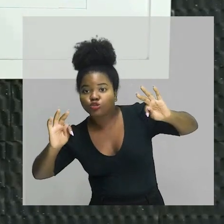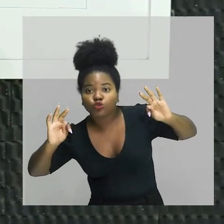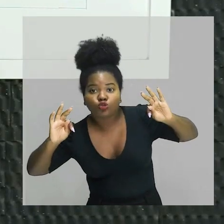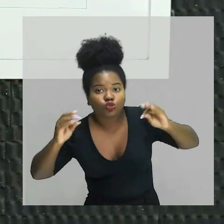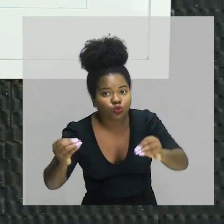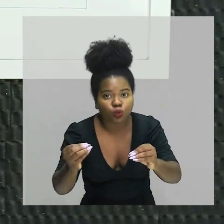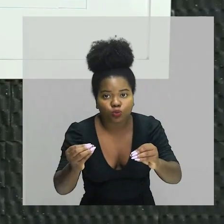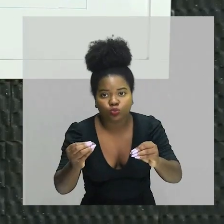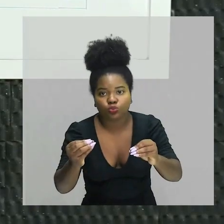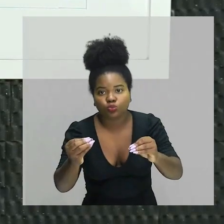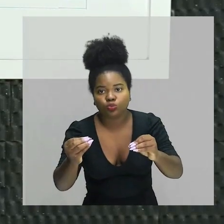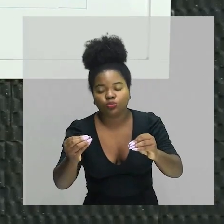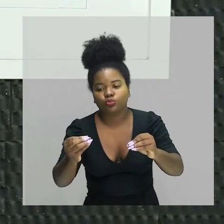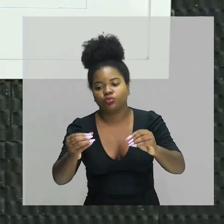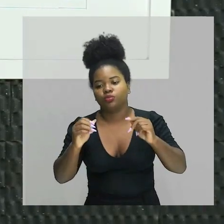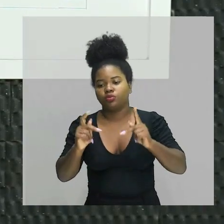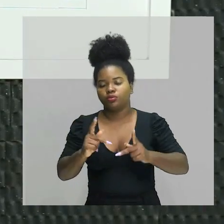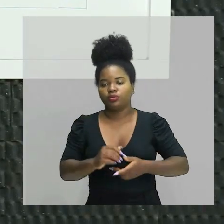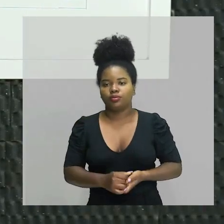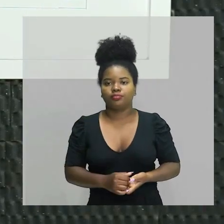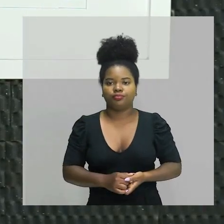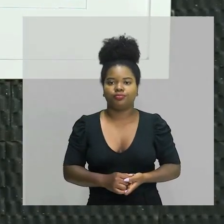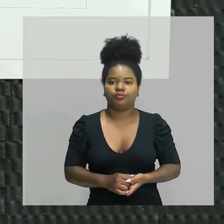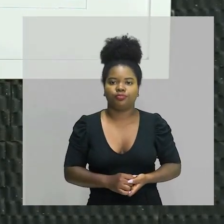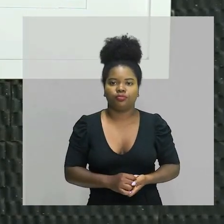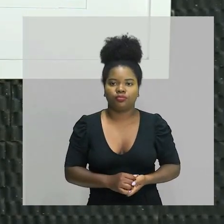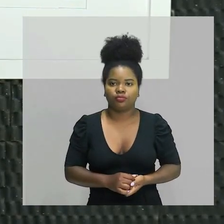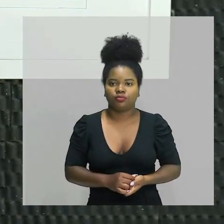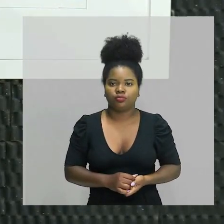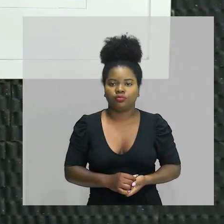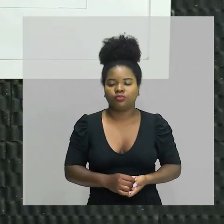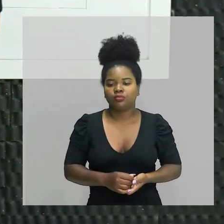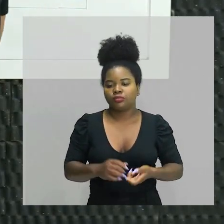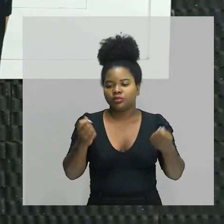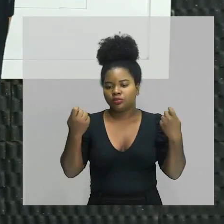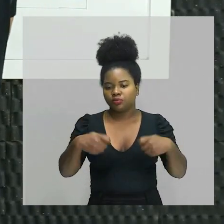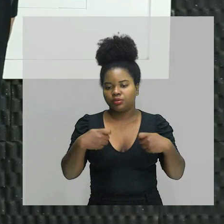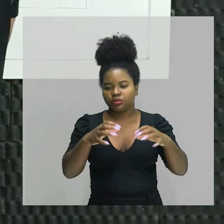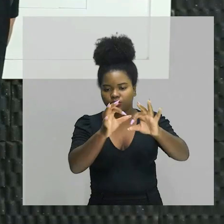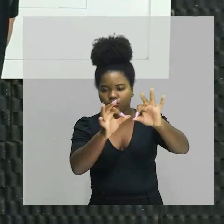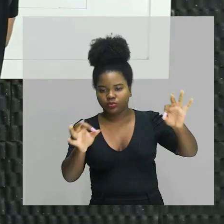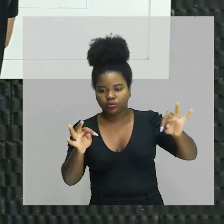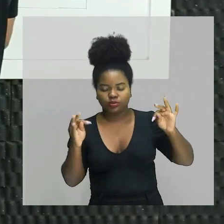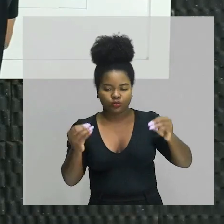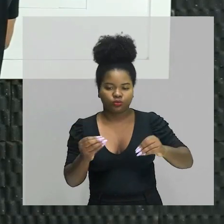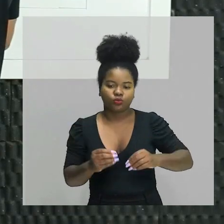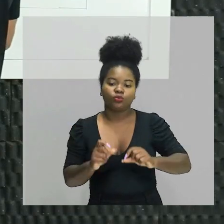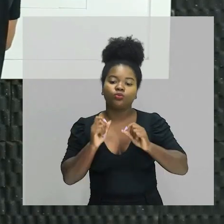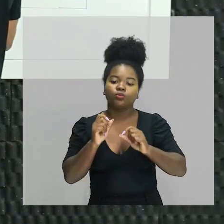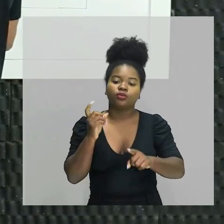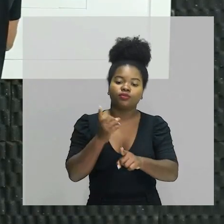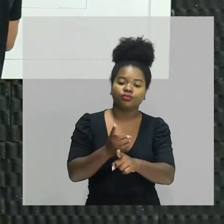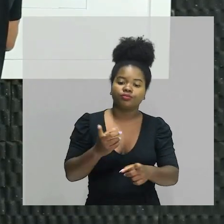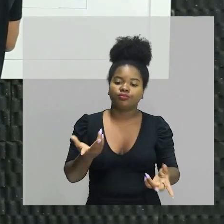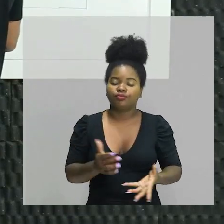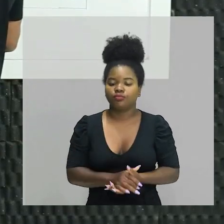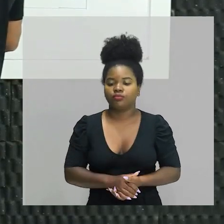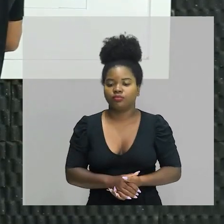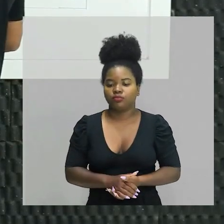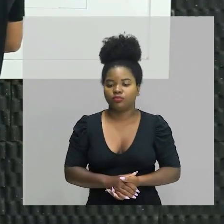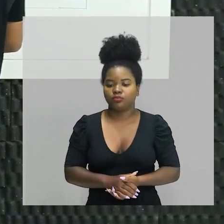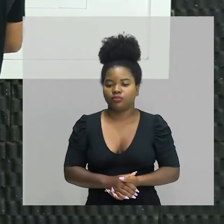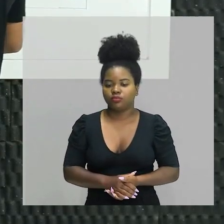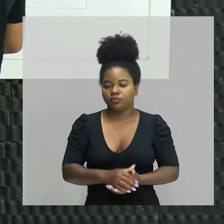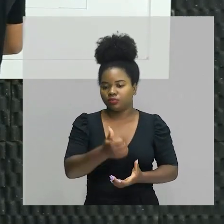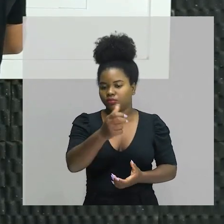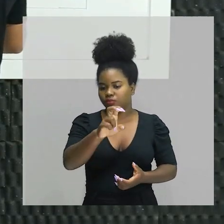Eu calculei só a parte que está inclinada. Então, se você quer calcular o corrimão todo, o que você vai fazer, turminha? Vai pegar